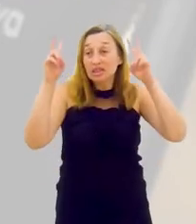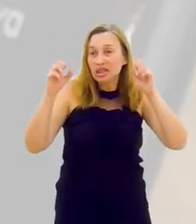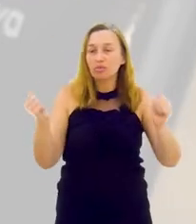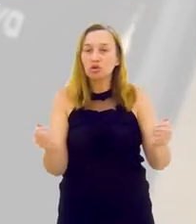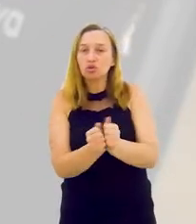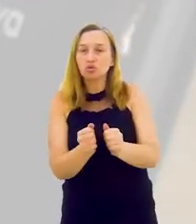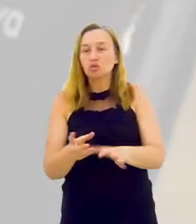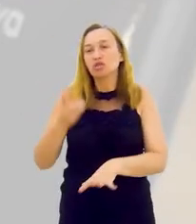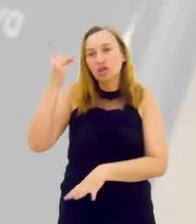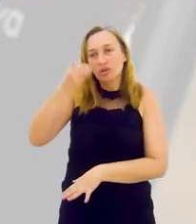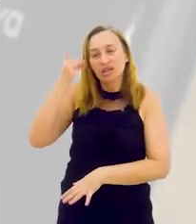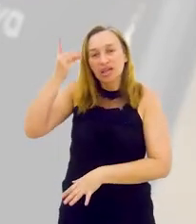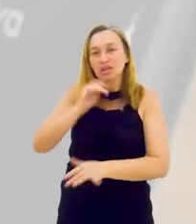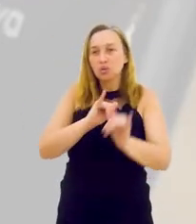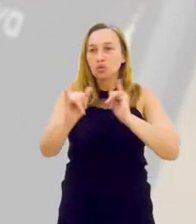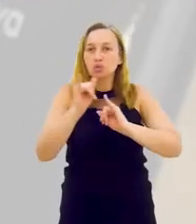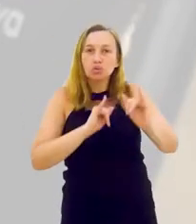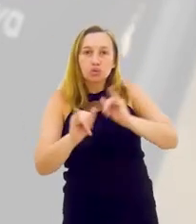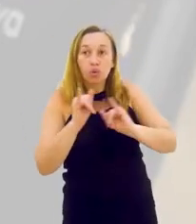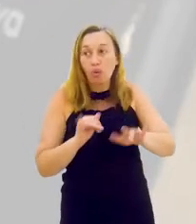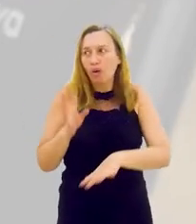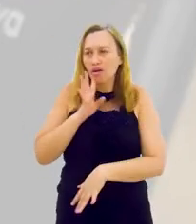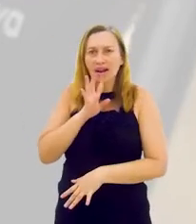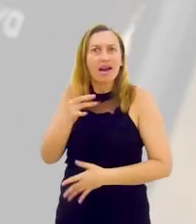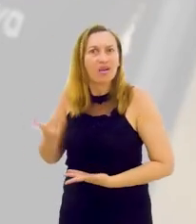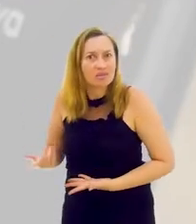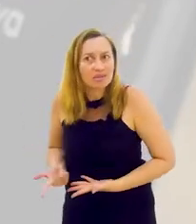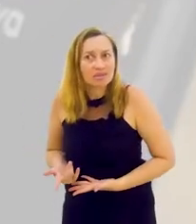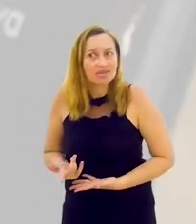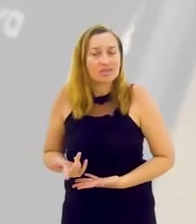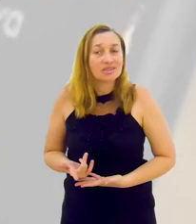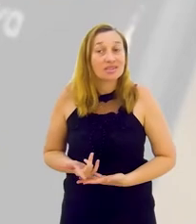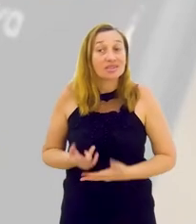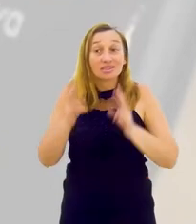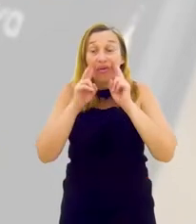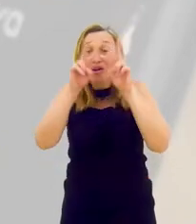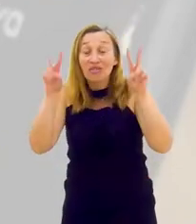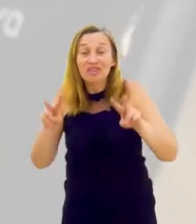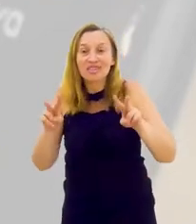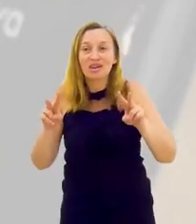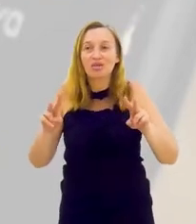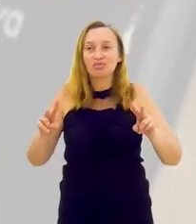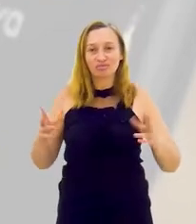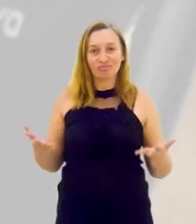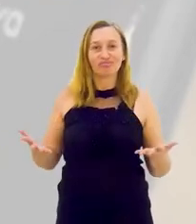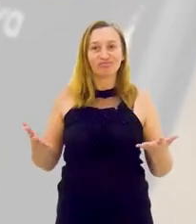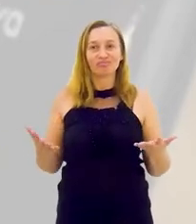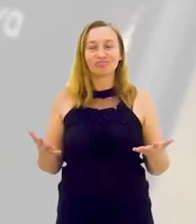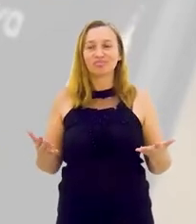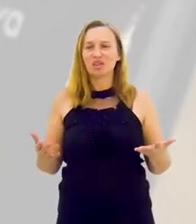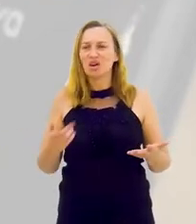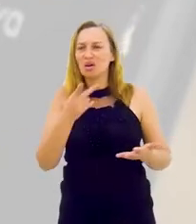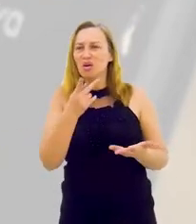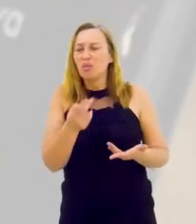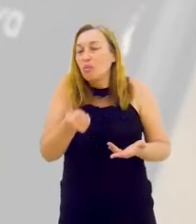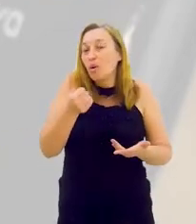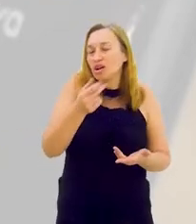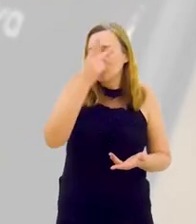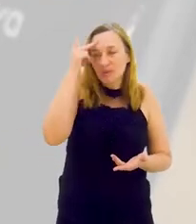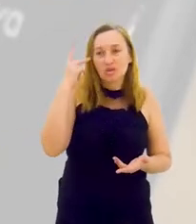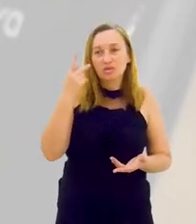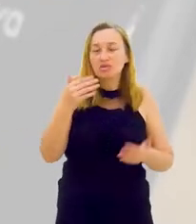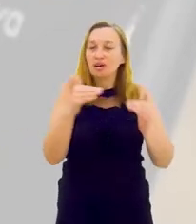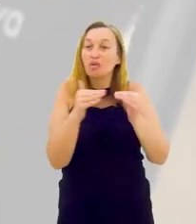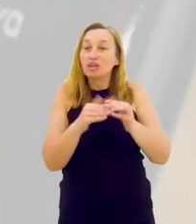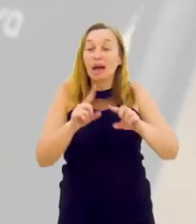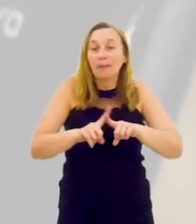aos deputados, dando essa informação. Olha que legal, a gente vai evitar a visão fragmentada. Nem todo mundo vai concordar com tudo,